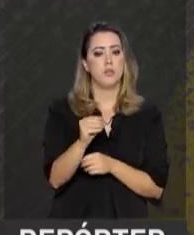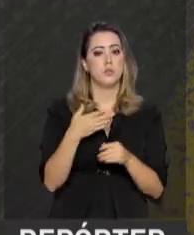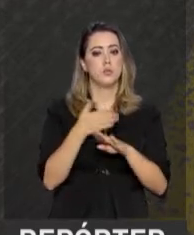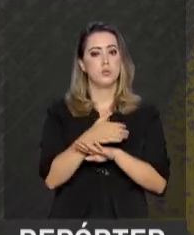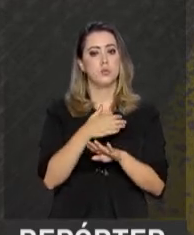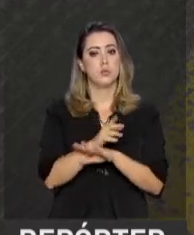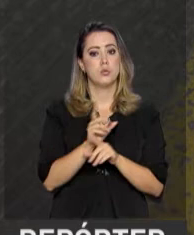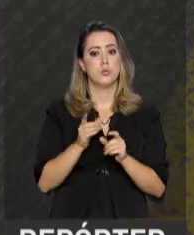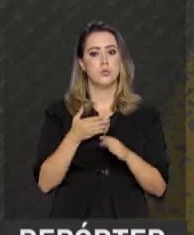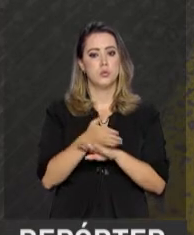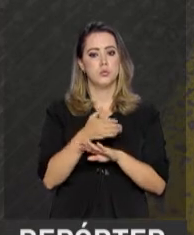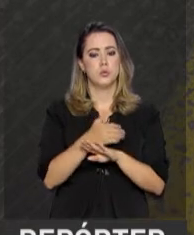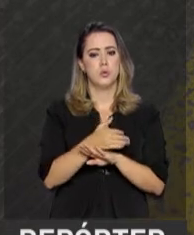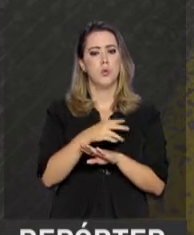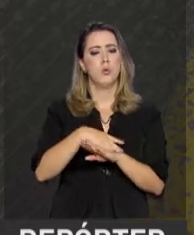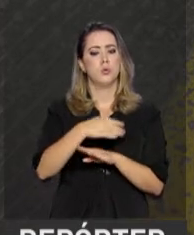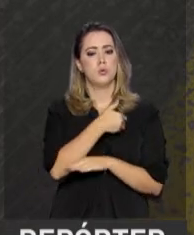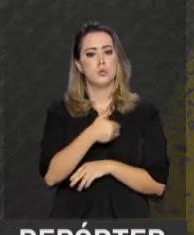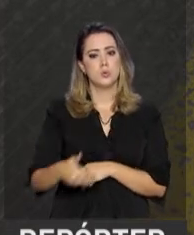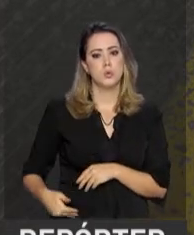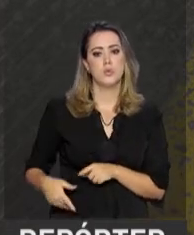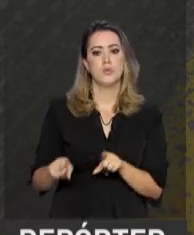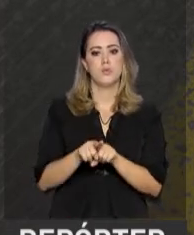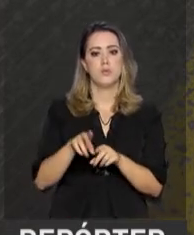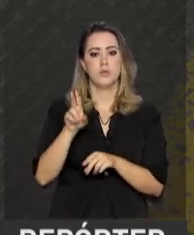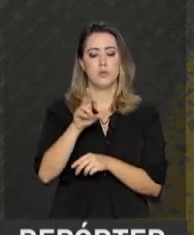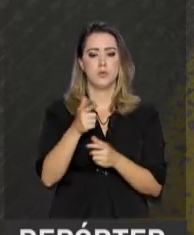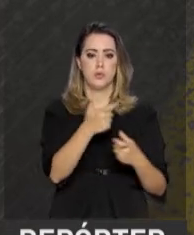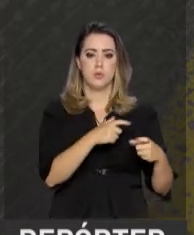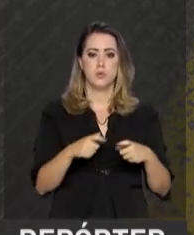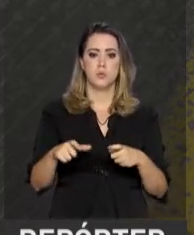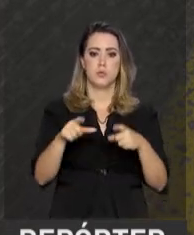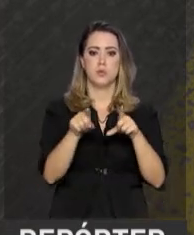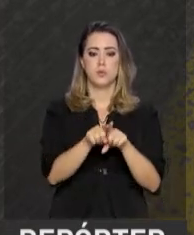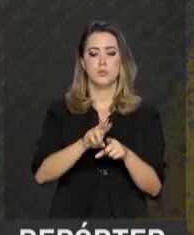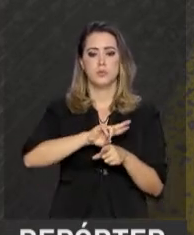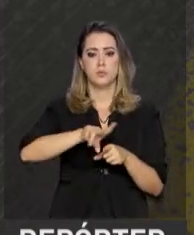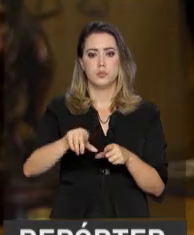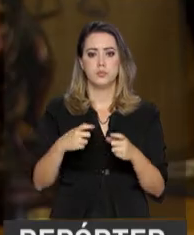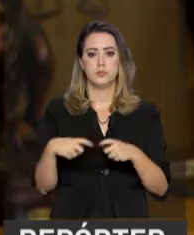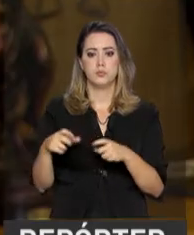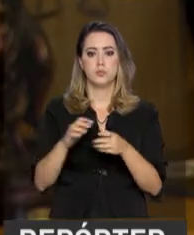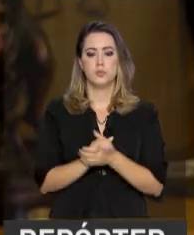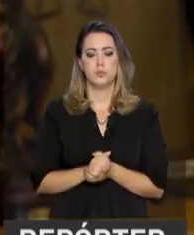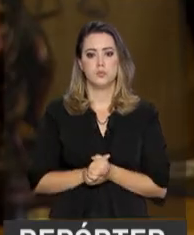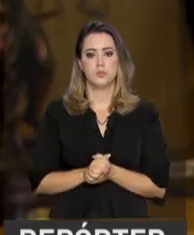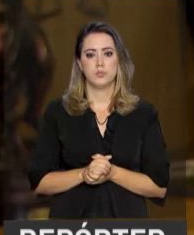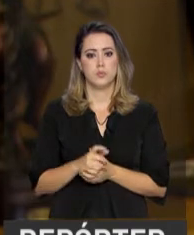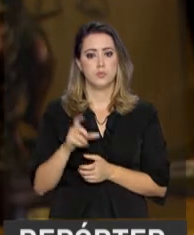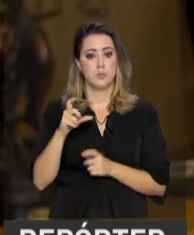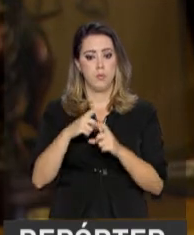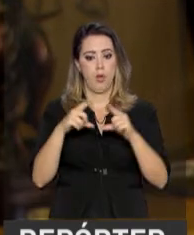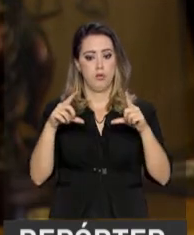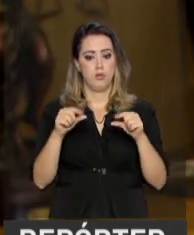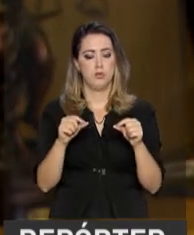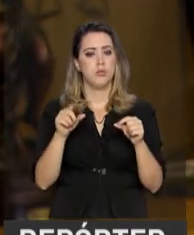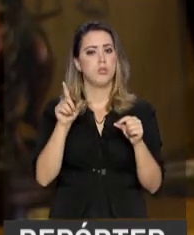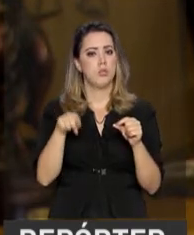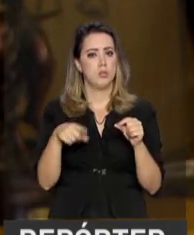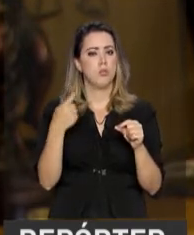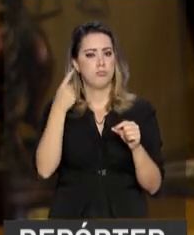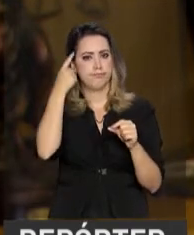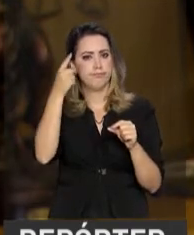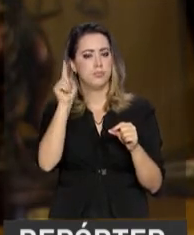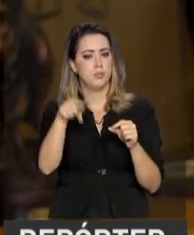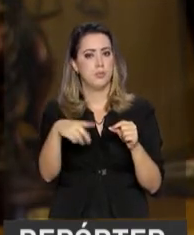prédios públicos, universidades e estacionamentos, entre outros. A Carteira Nacional de Habilitação, agora sendo uma carteira